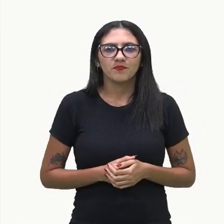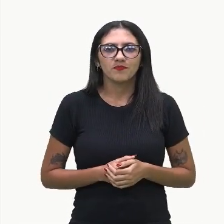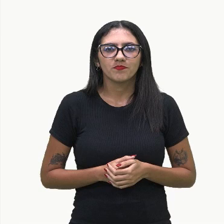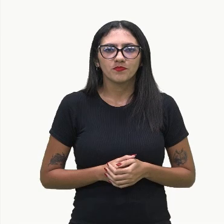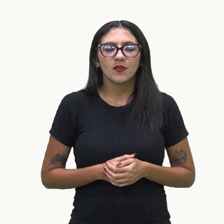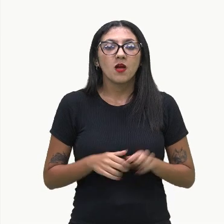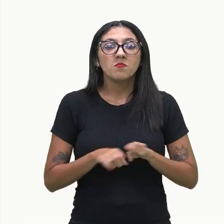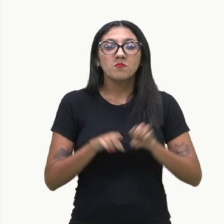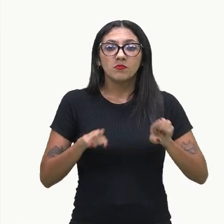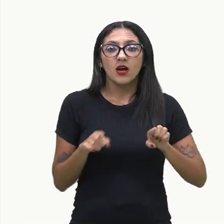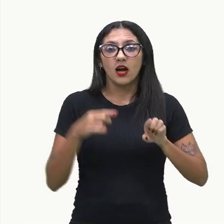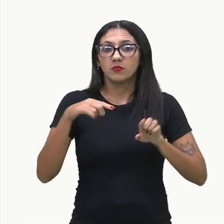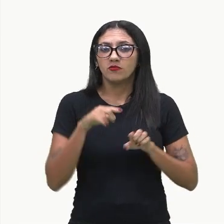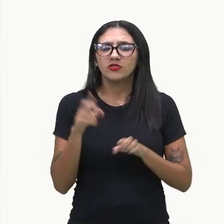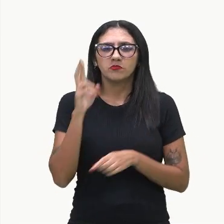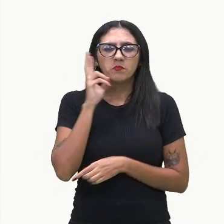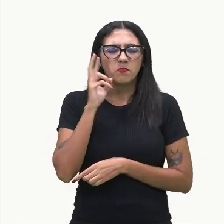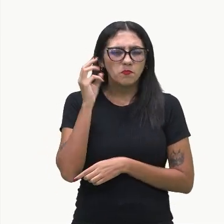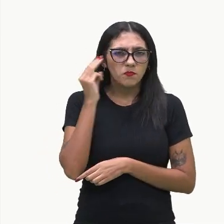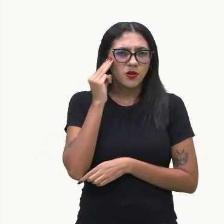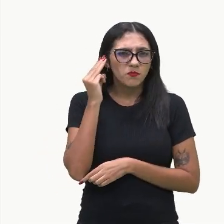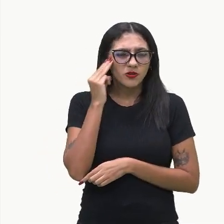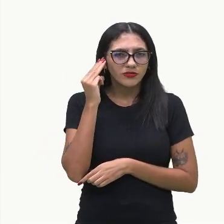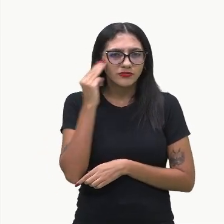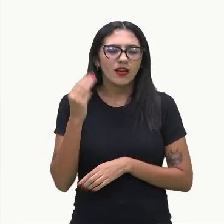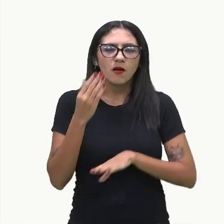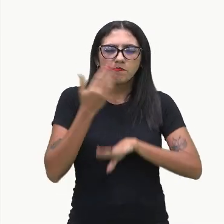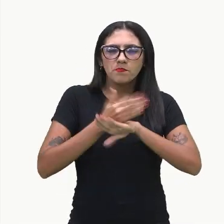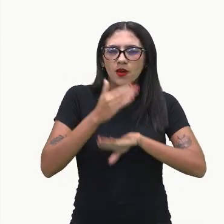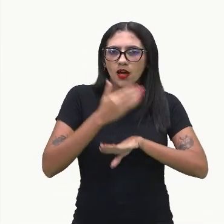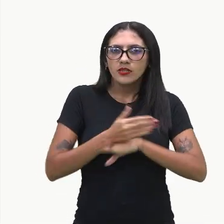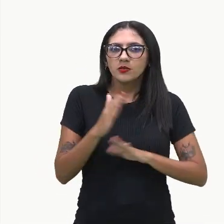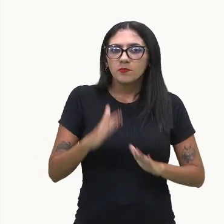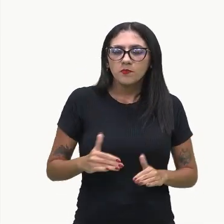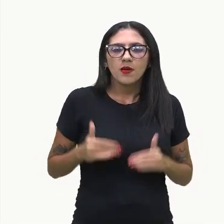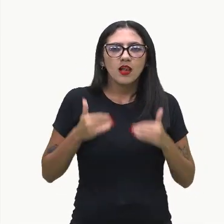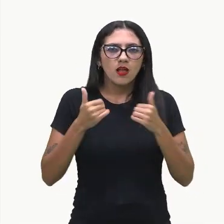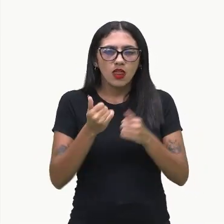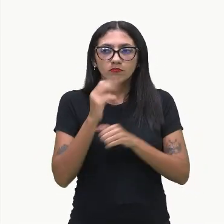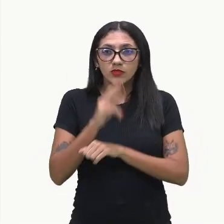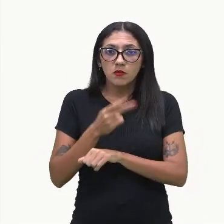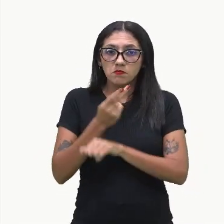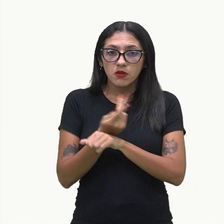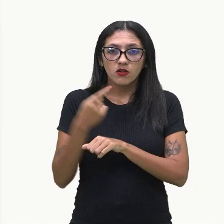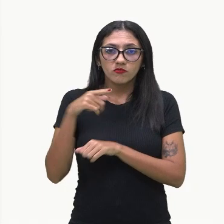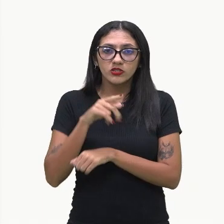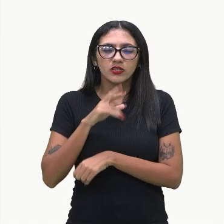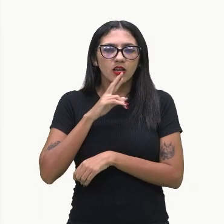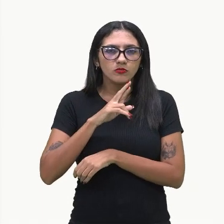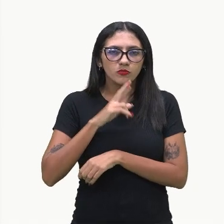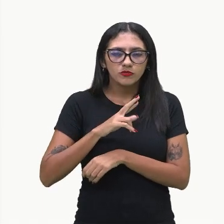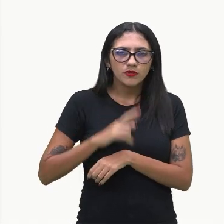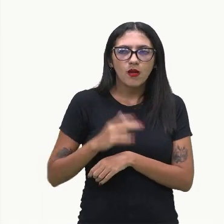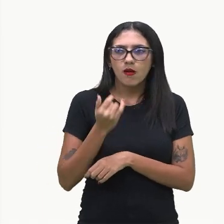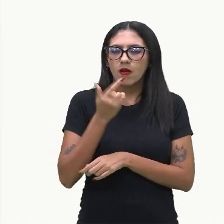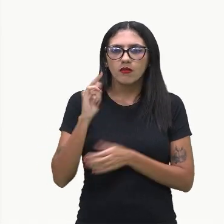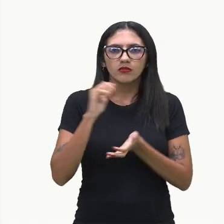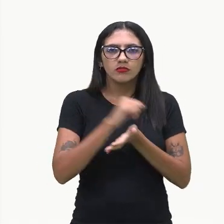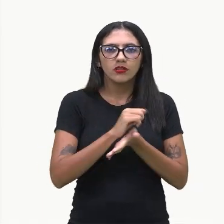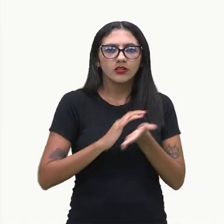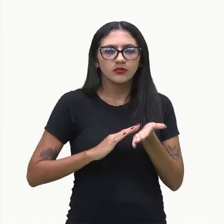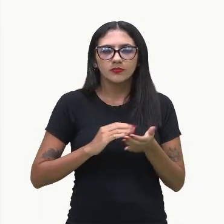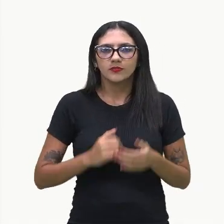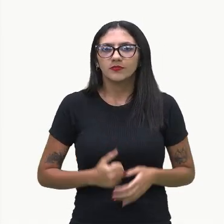melhor aí para você visualizar, para você ganhar mais prática, quando for resolver aí exercícios sobre OPV,